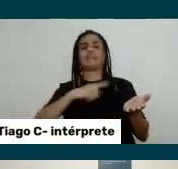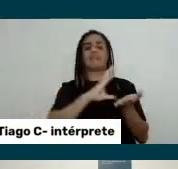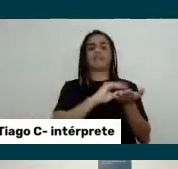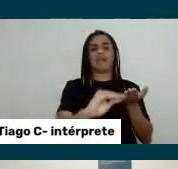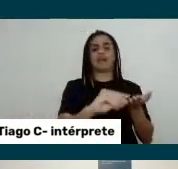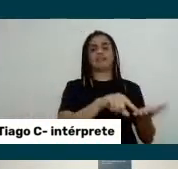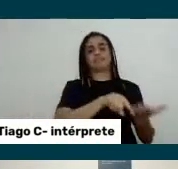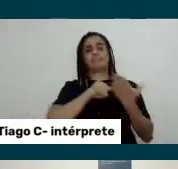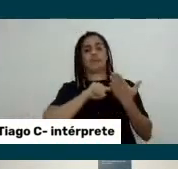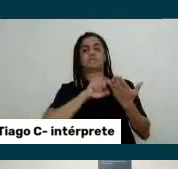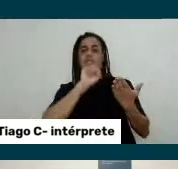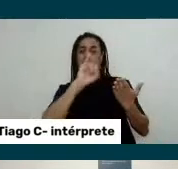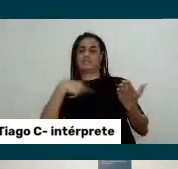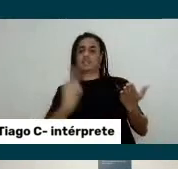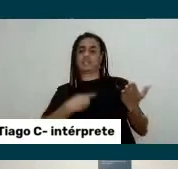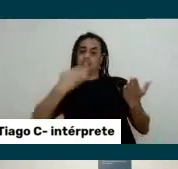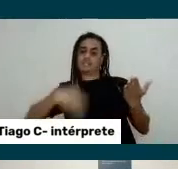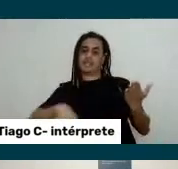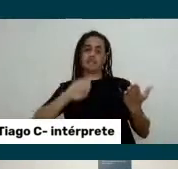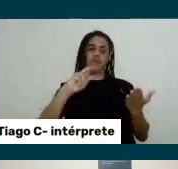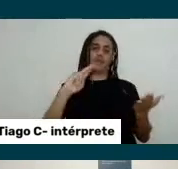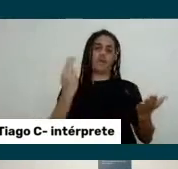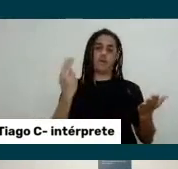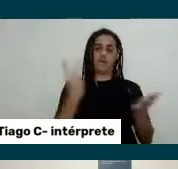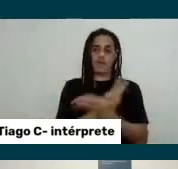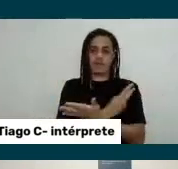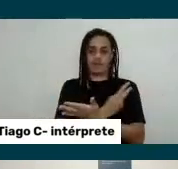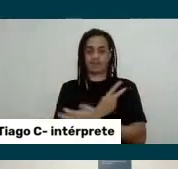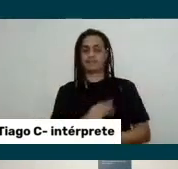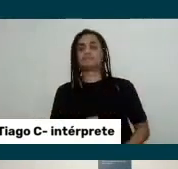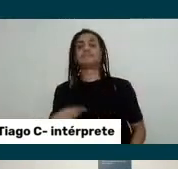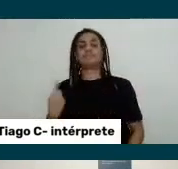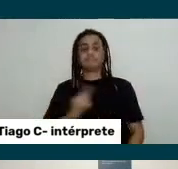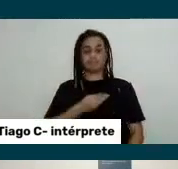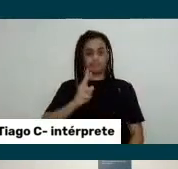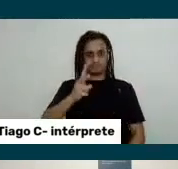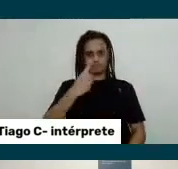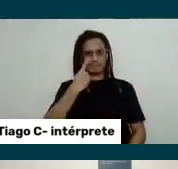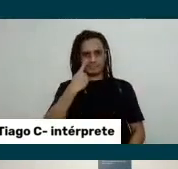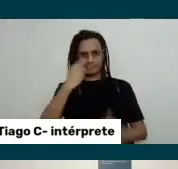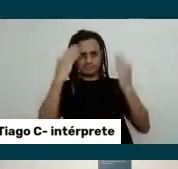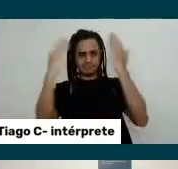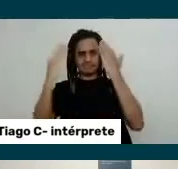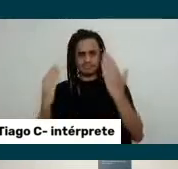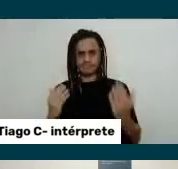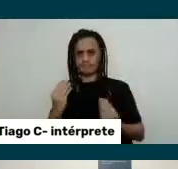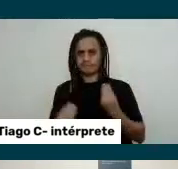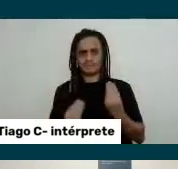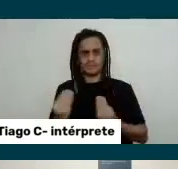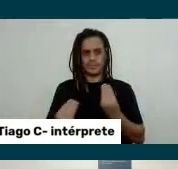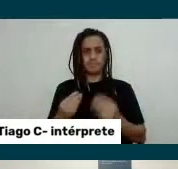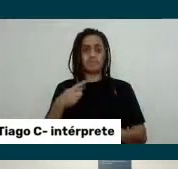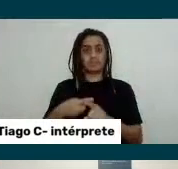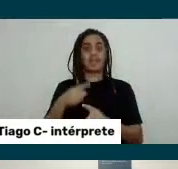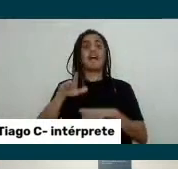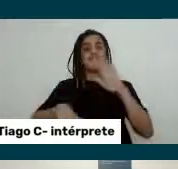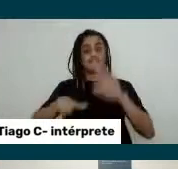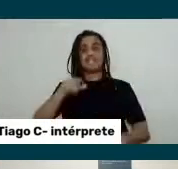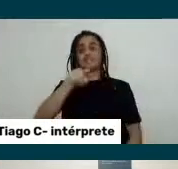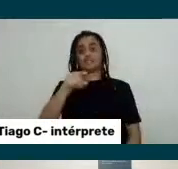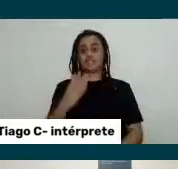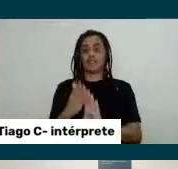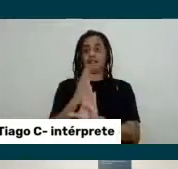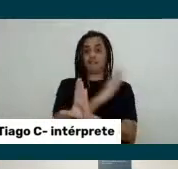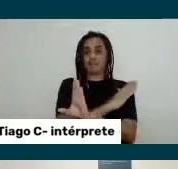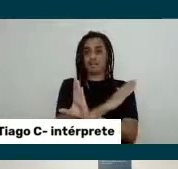E isso, o mais incrível que a gente olha, né? Tipo, não é difícil. Né? Porque você já fez isso lá atrás, você já pensou no